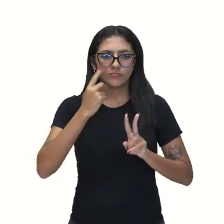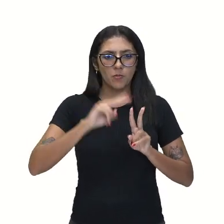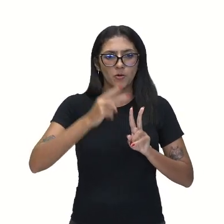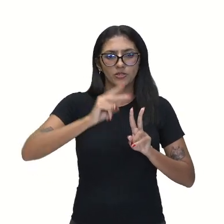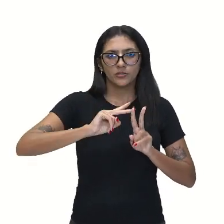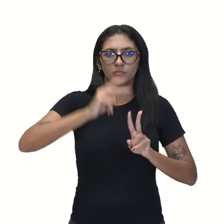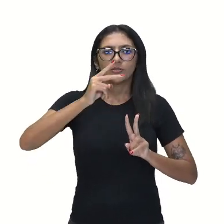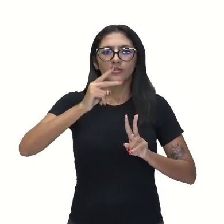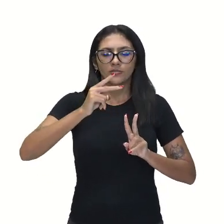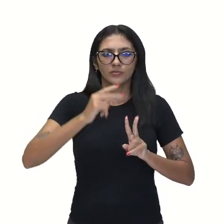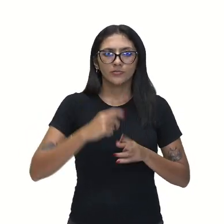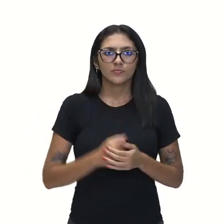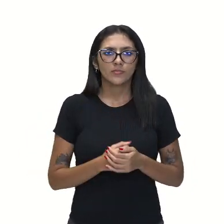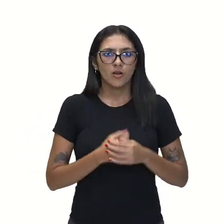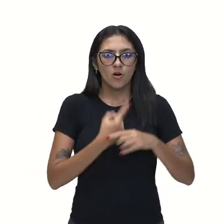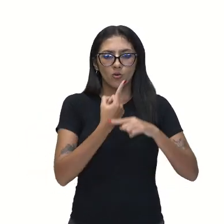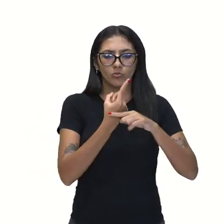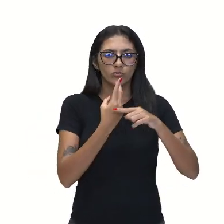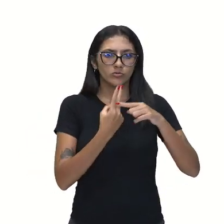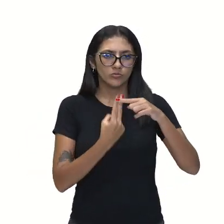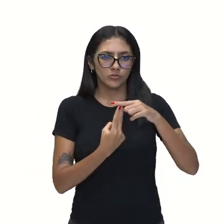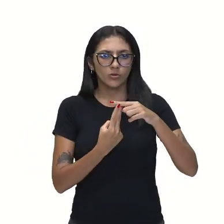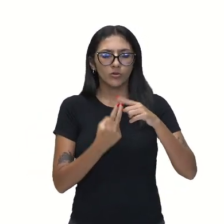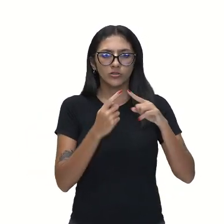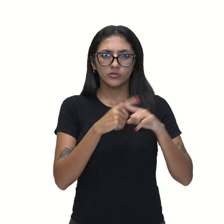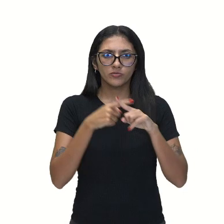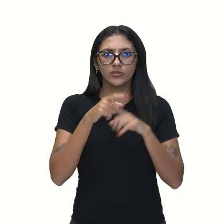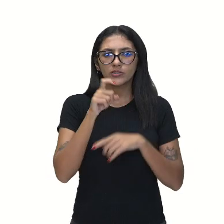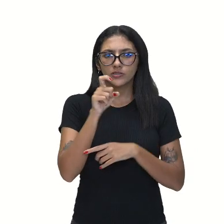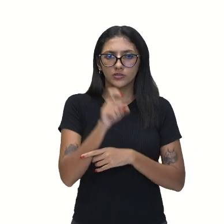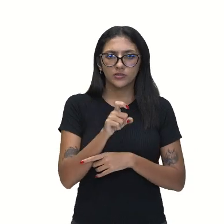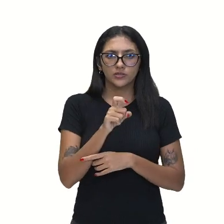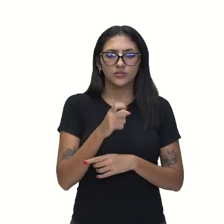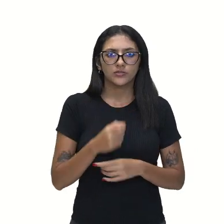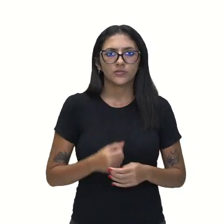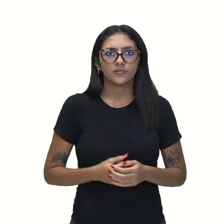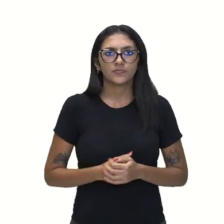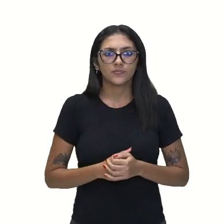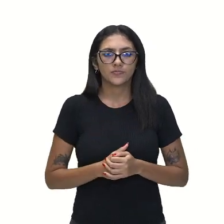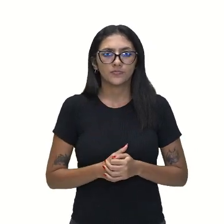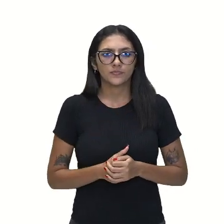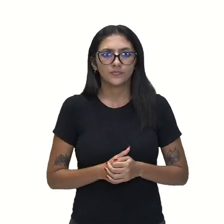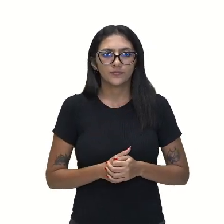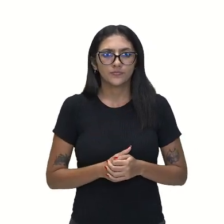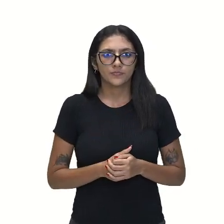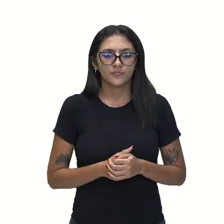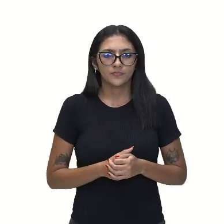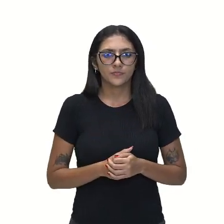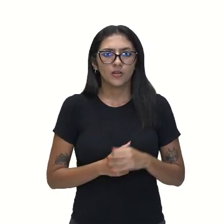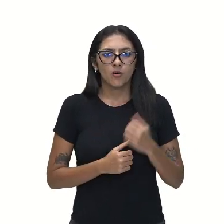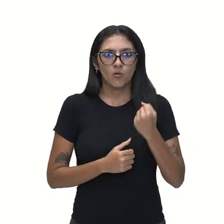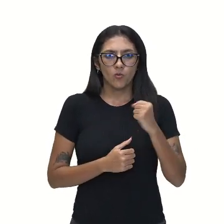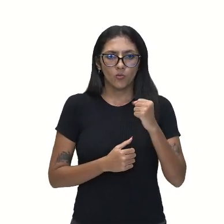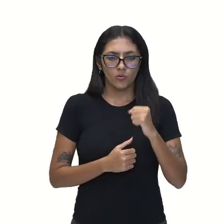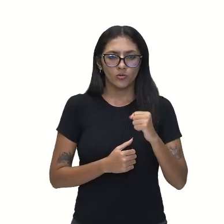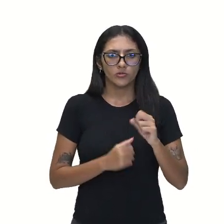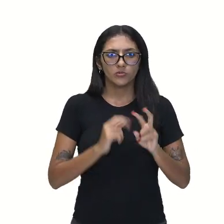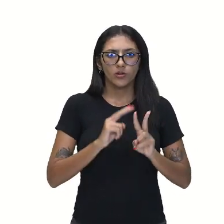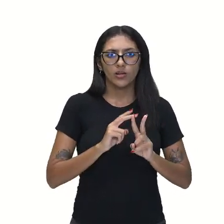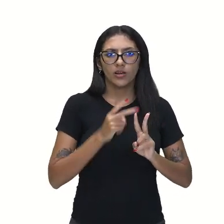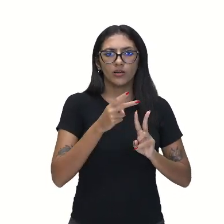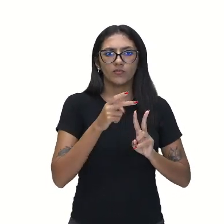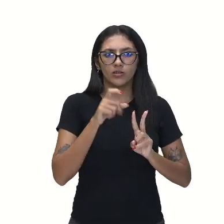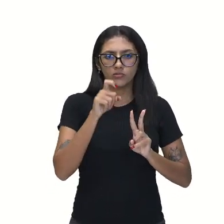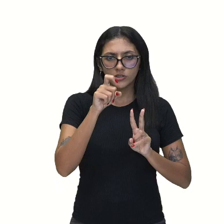Eu vou multiplicar 1 sobre 2 com x. Então vai ficar 8 elevado a